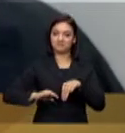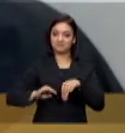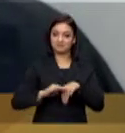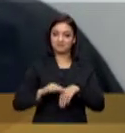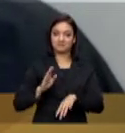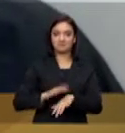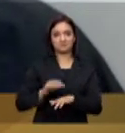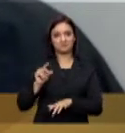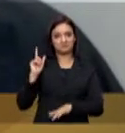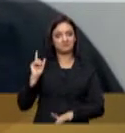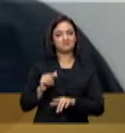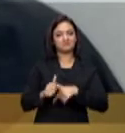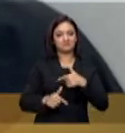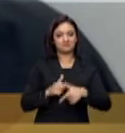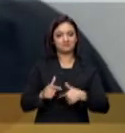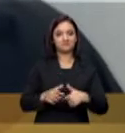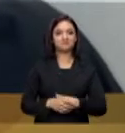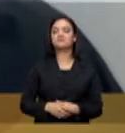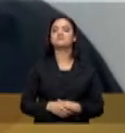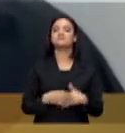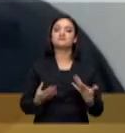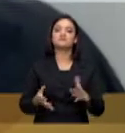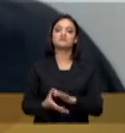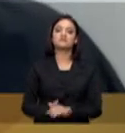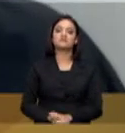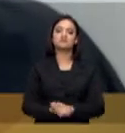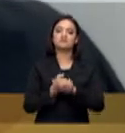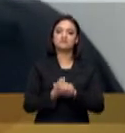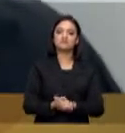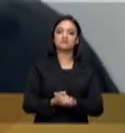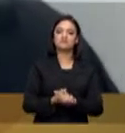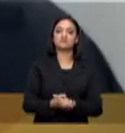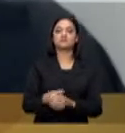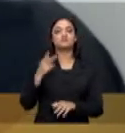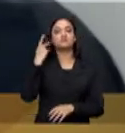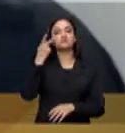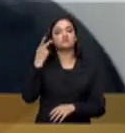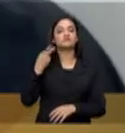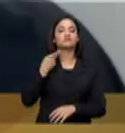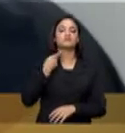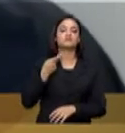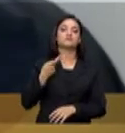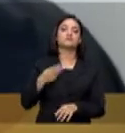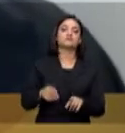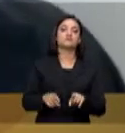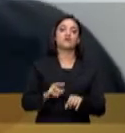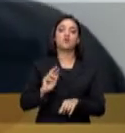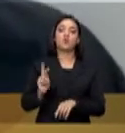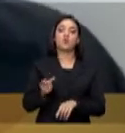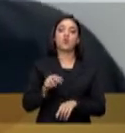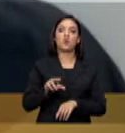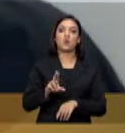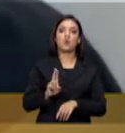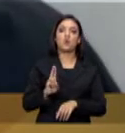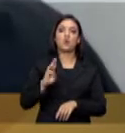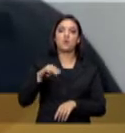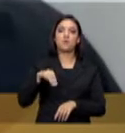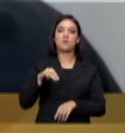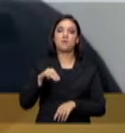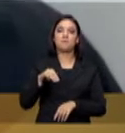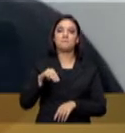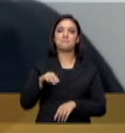em seguida, o ilustre representante do PAQI, doutor Humberto Jacques. Saúdo também os servidores, sempre